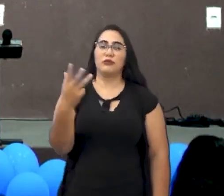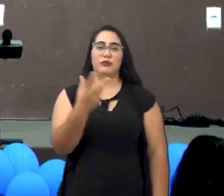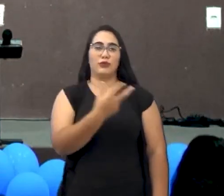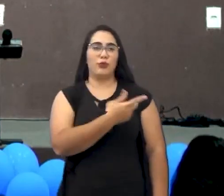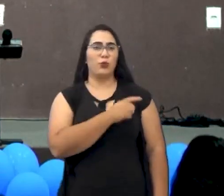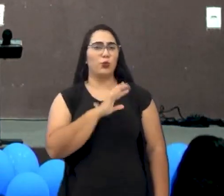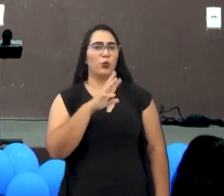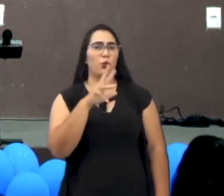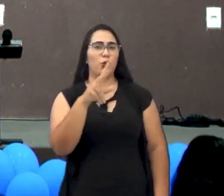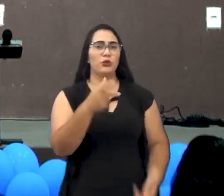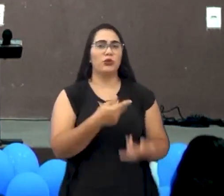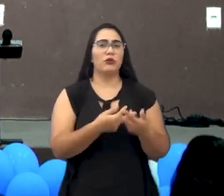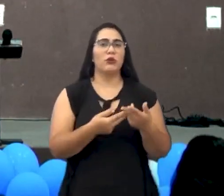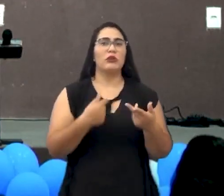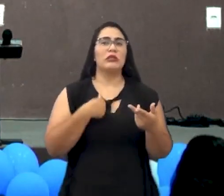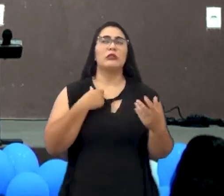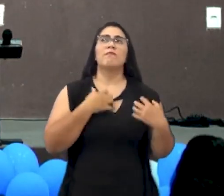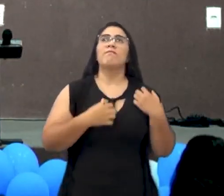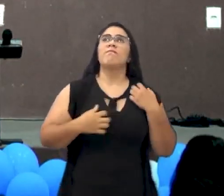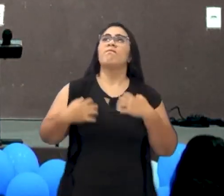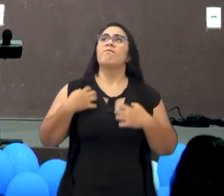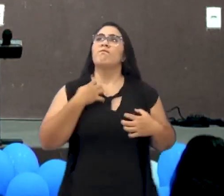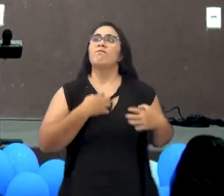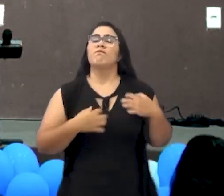as suas angústias.